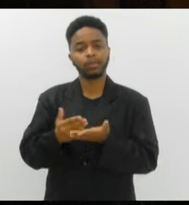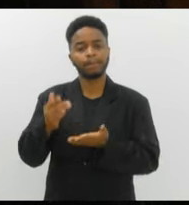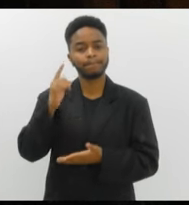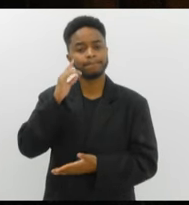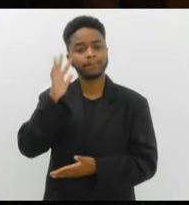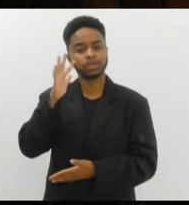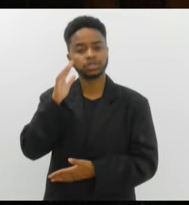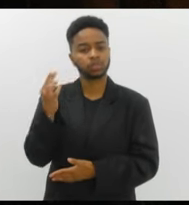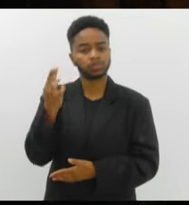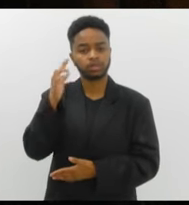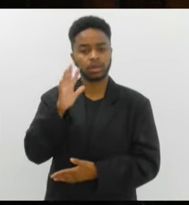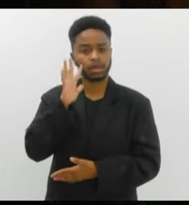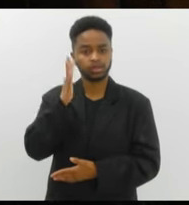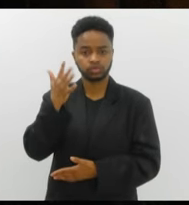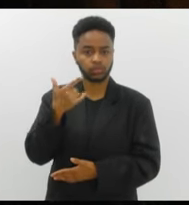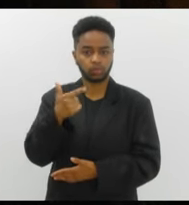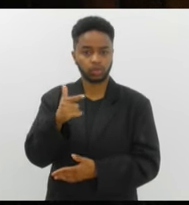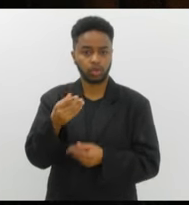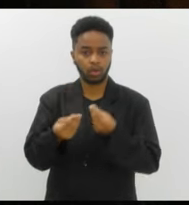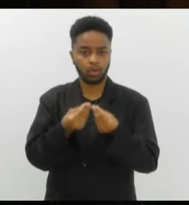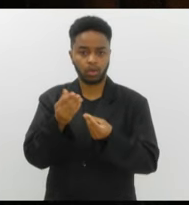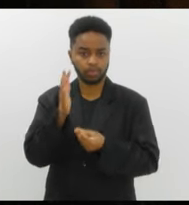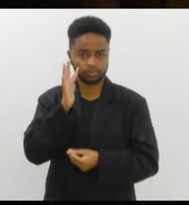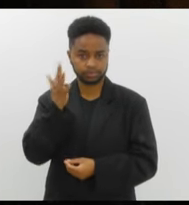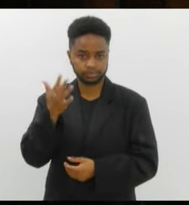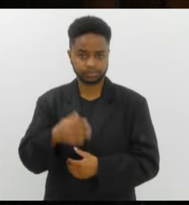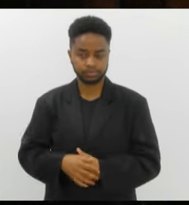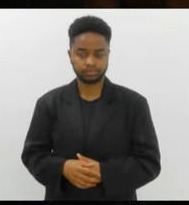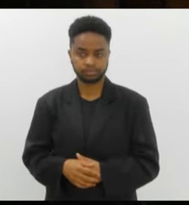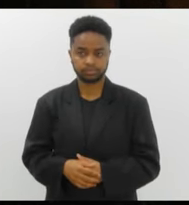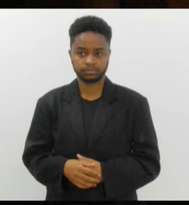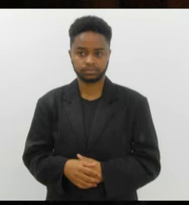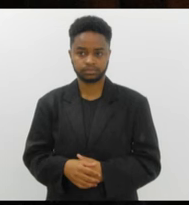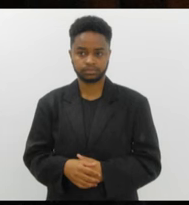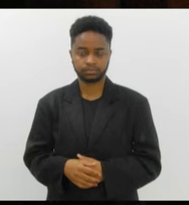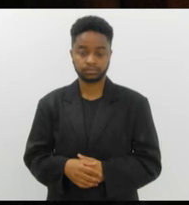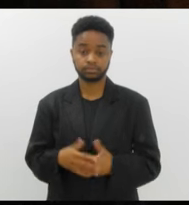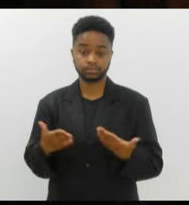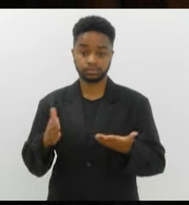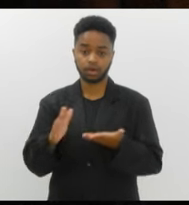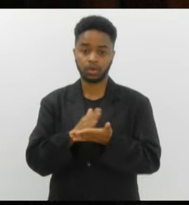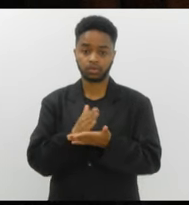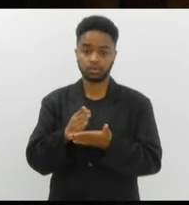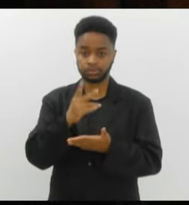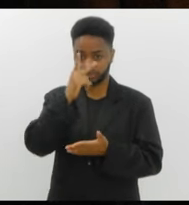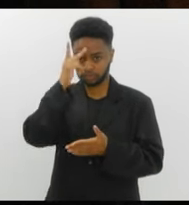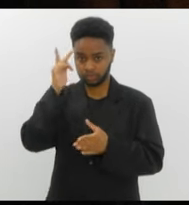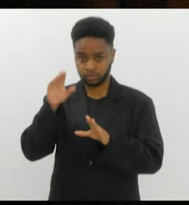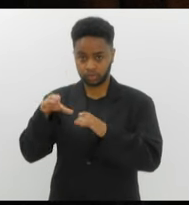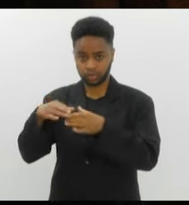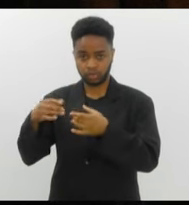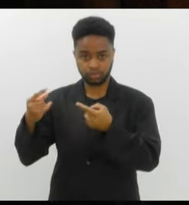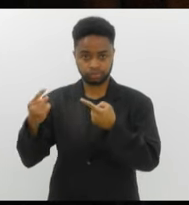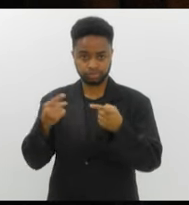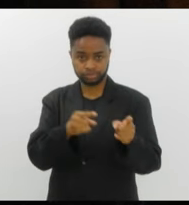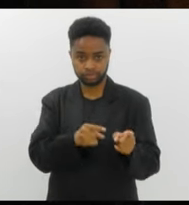para resolver, de que não tinha mais jeito. E muitos da oposição, né, até disseram que o BRT era um sistema